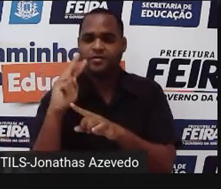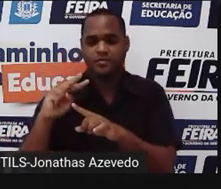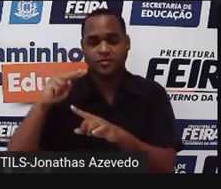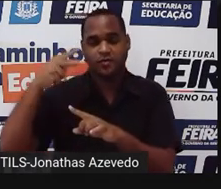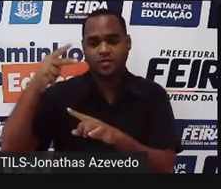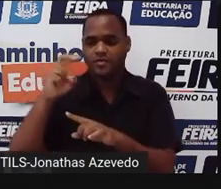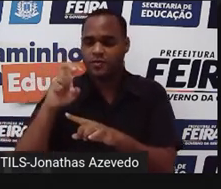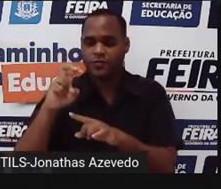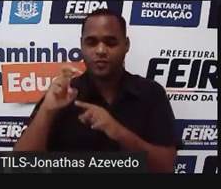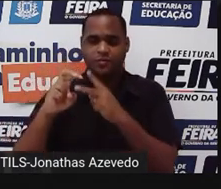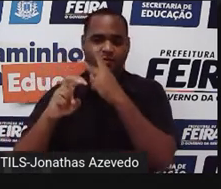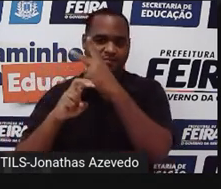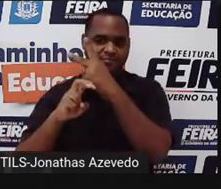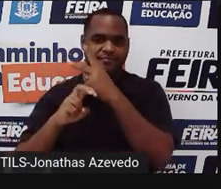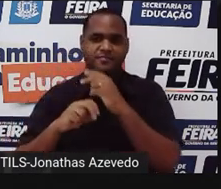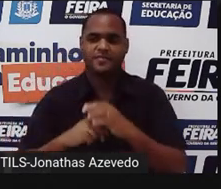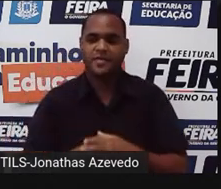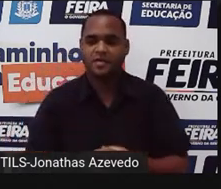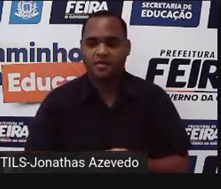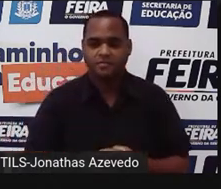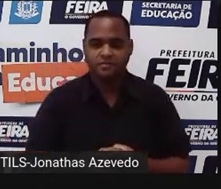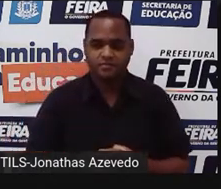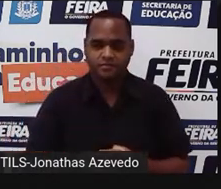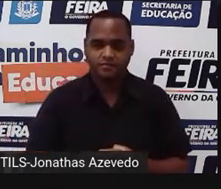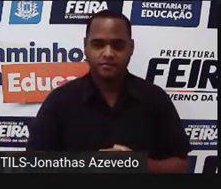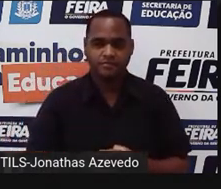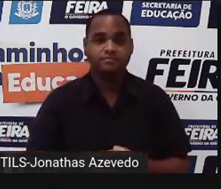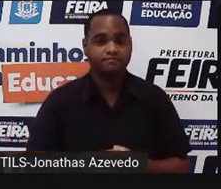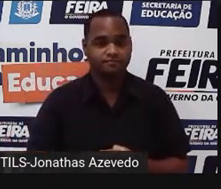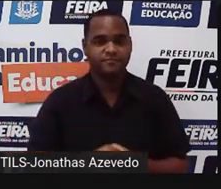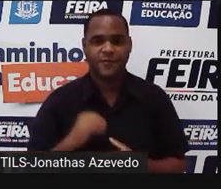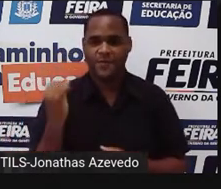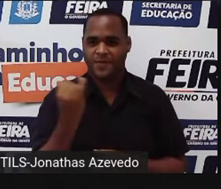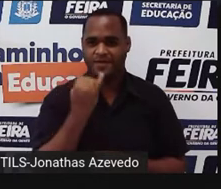elevado a 2. Olha só que coisa interessante vai